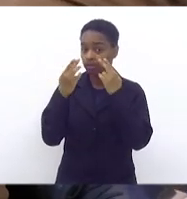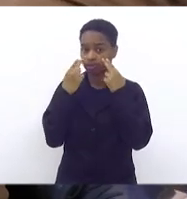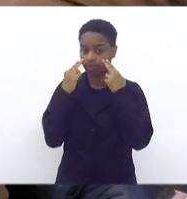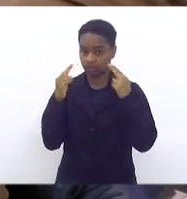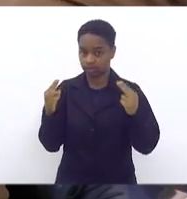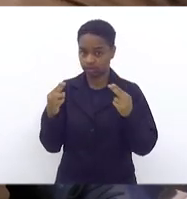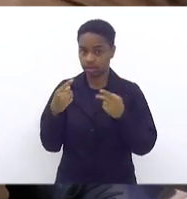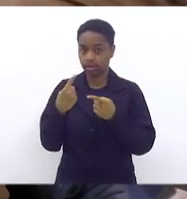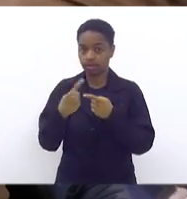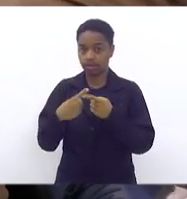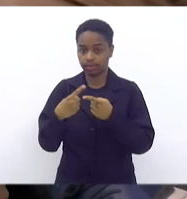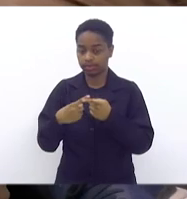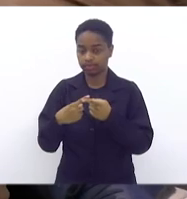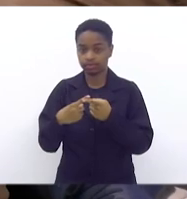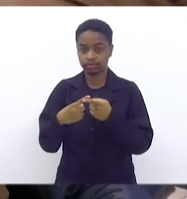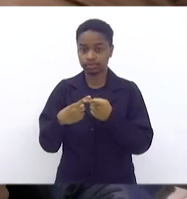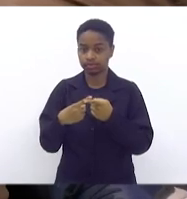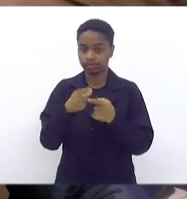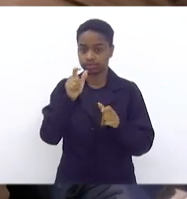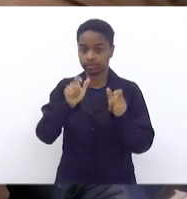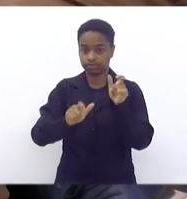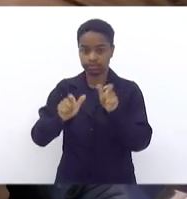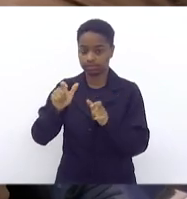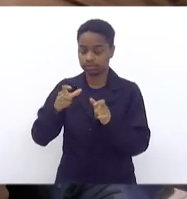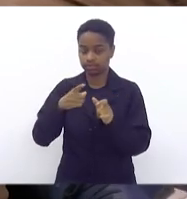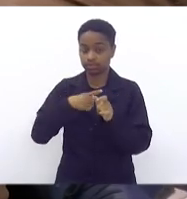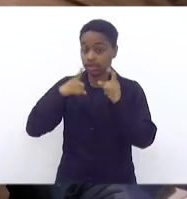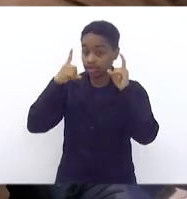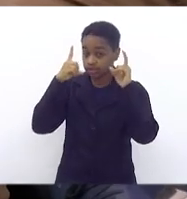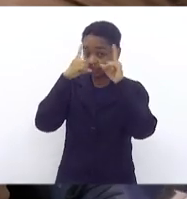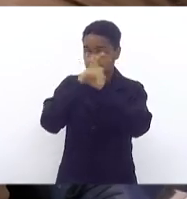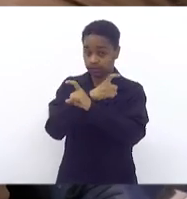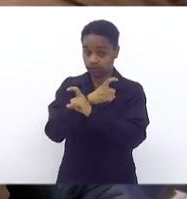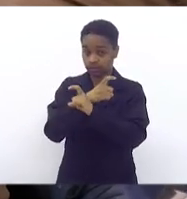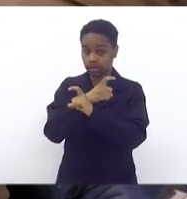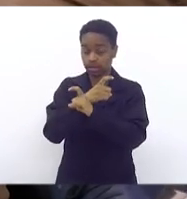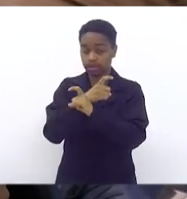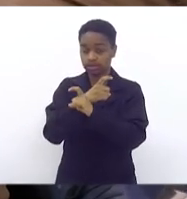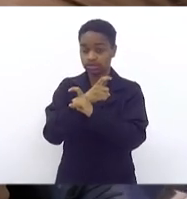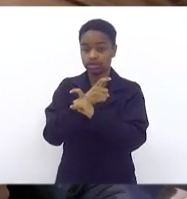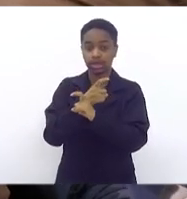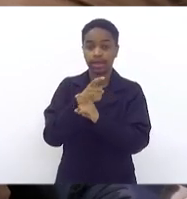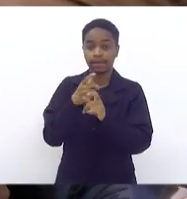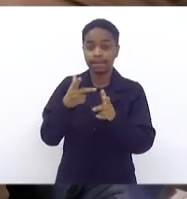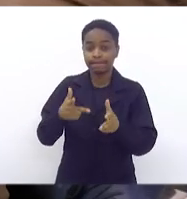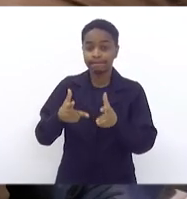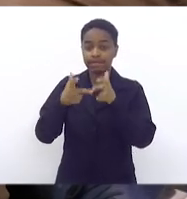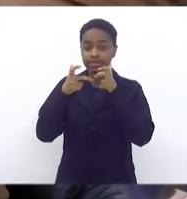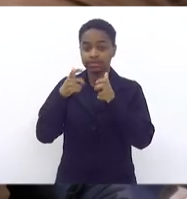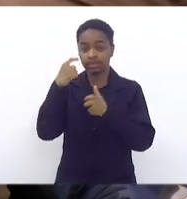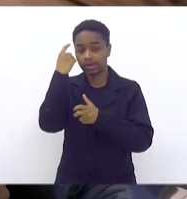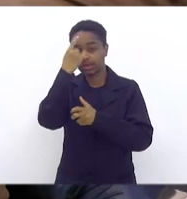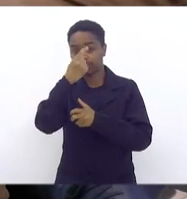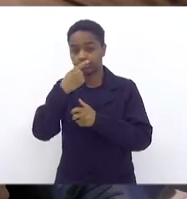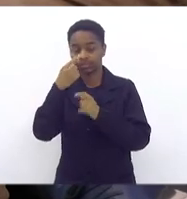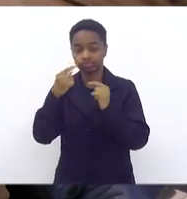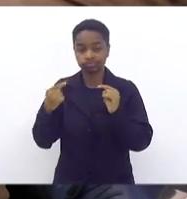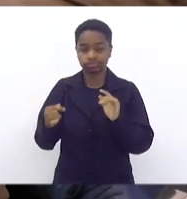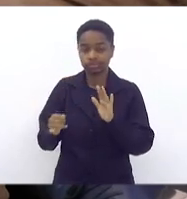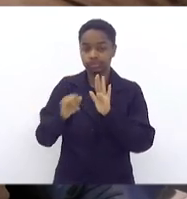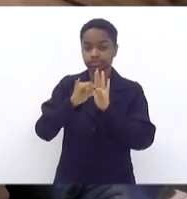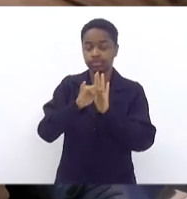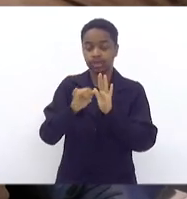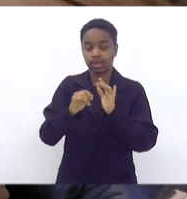humano tem uma dificuldade de reconhecer traços identificadores da outra raça então